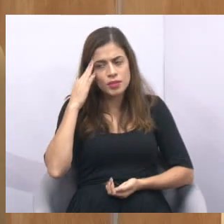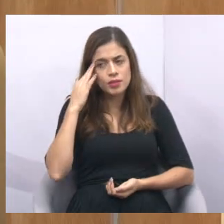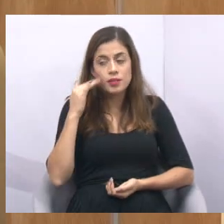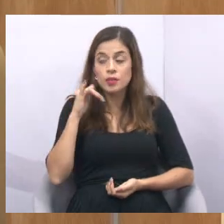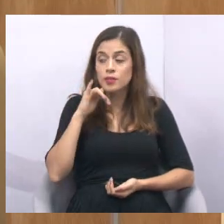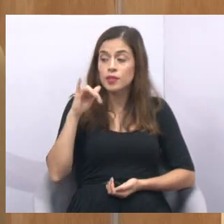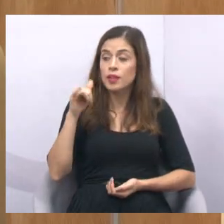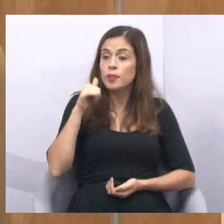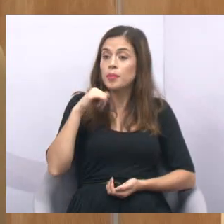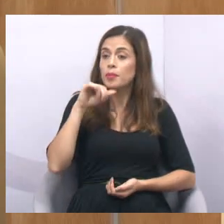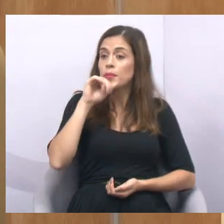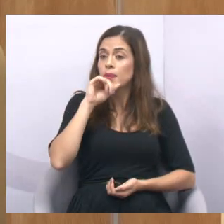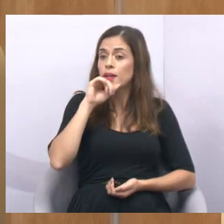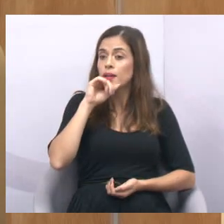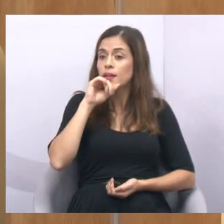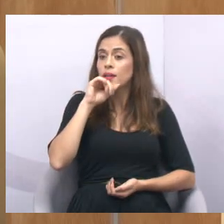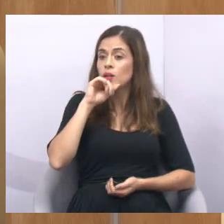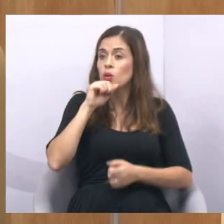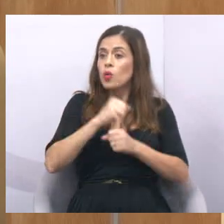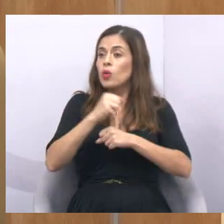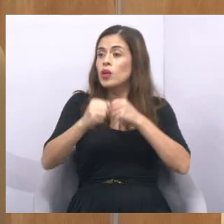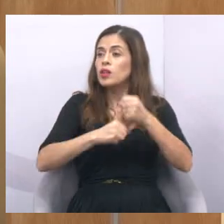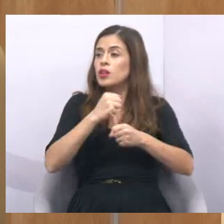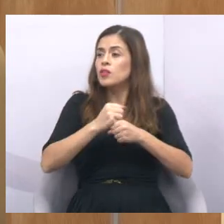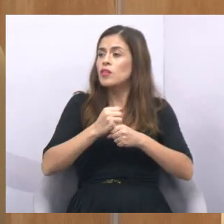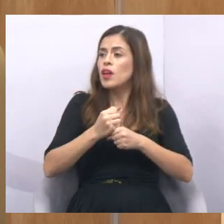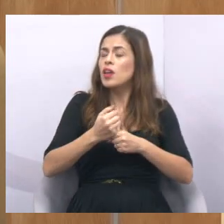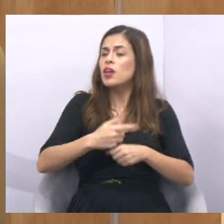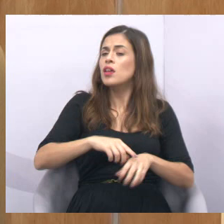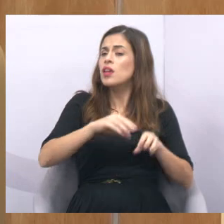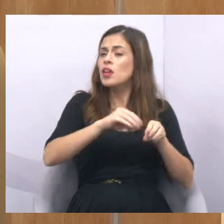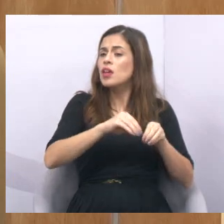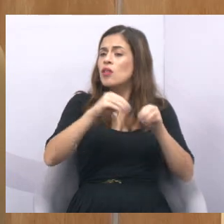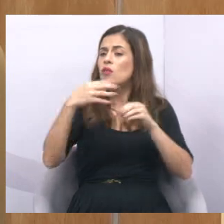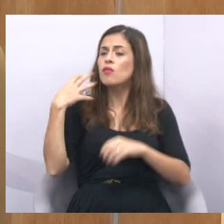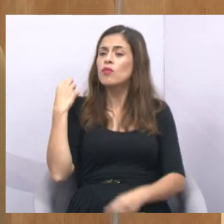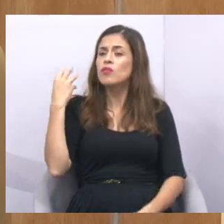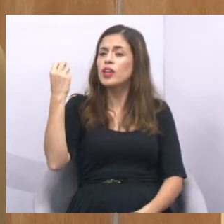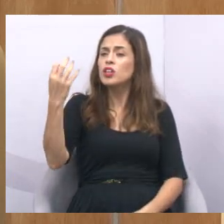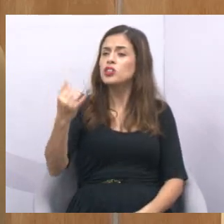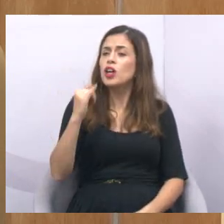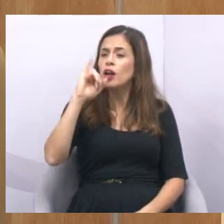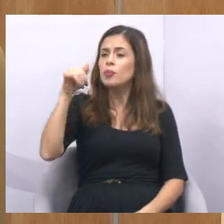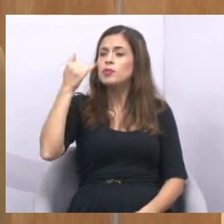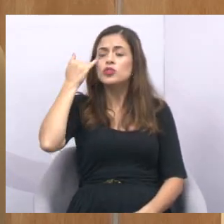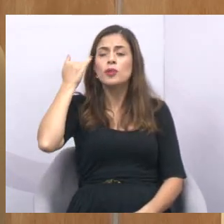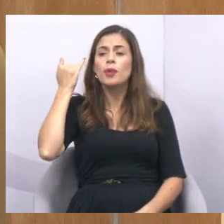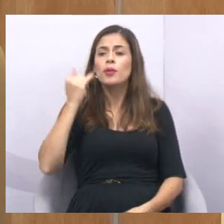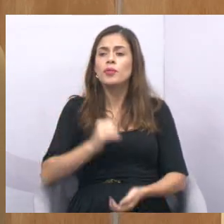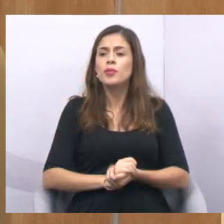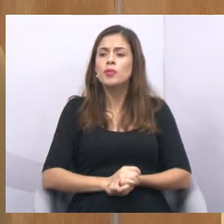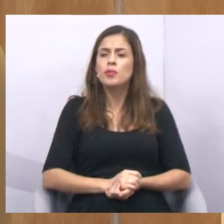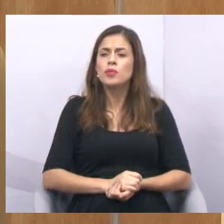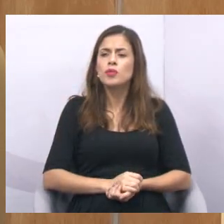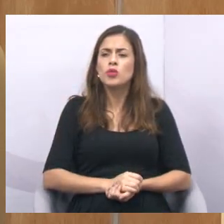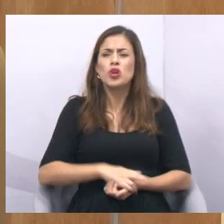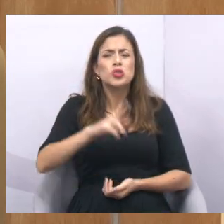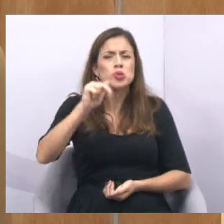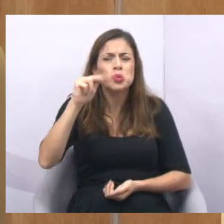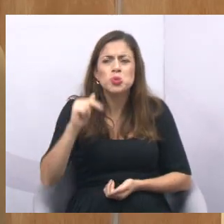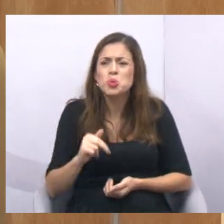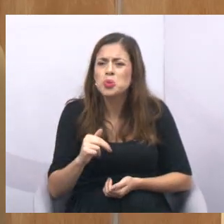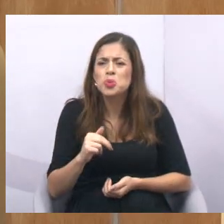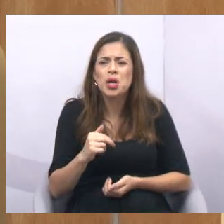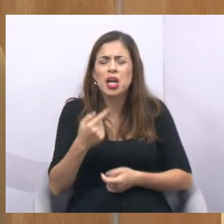dia, eu falei, o ano que vem eu vou para Tóquio. Era a Olimpíada de Tóquio. Eu nunca tinha ido para a seleção, nem teria condições